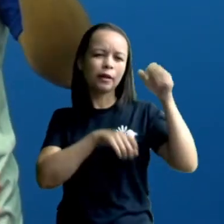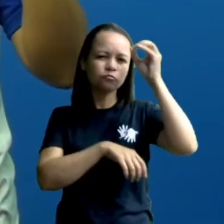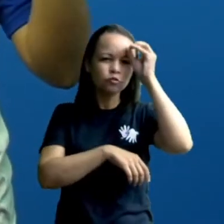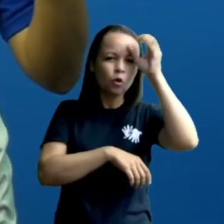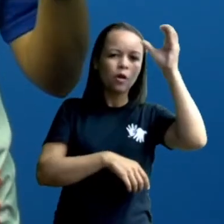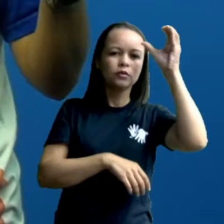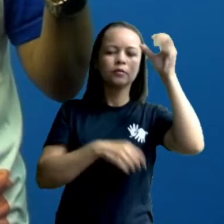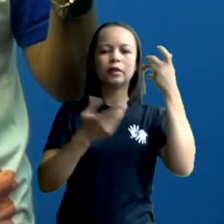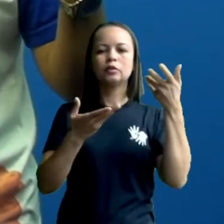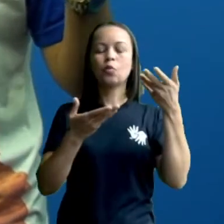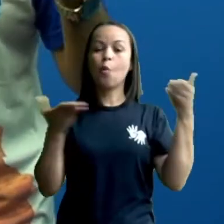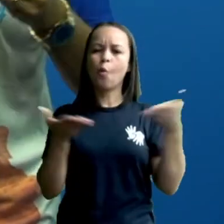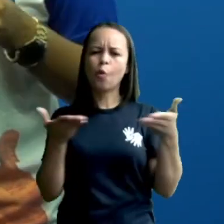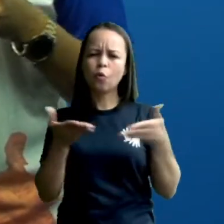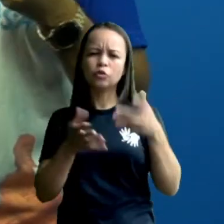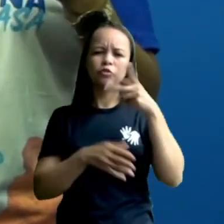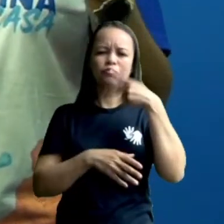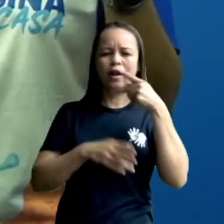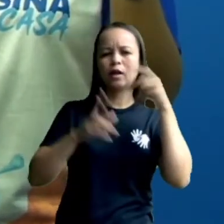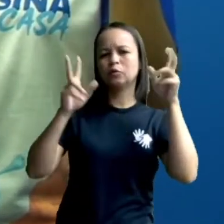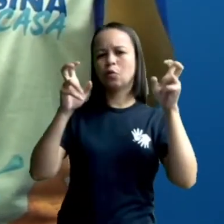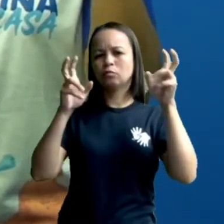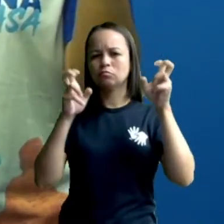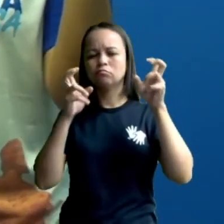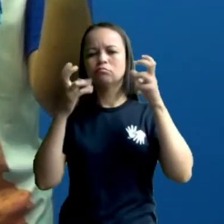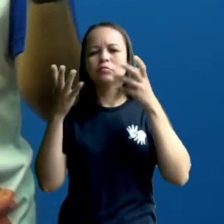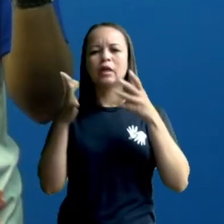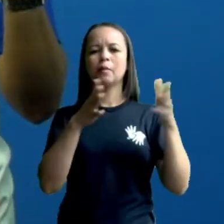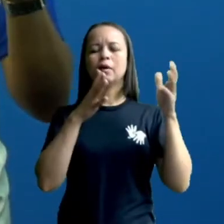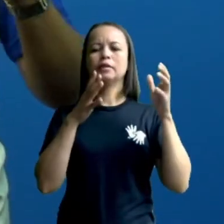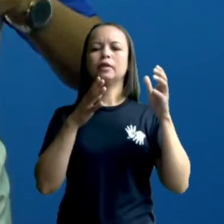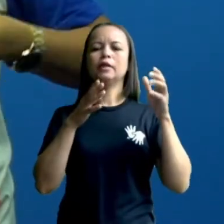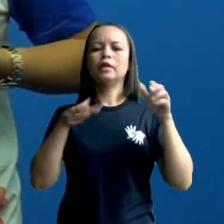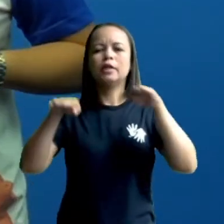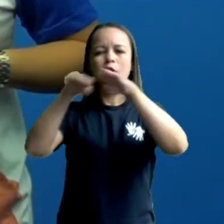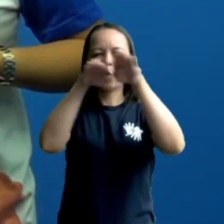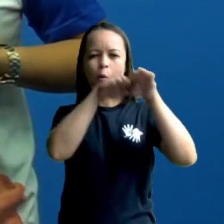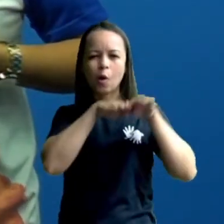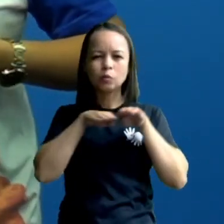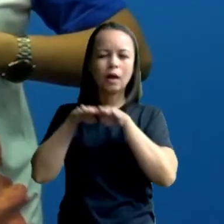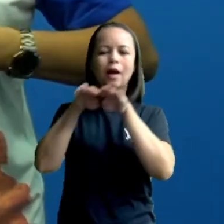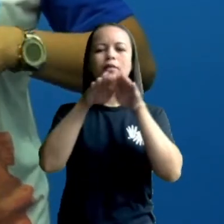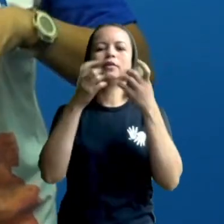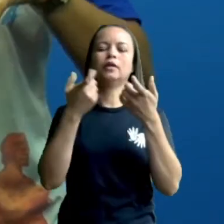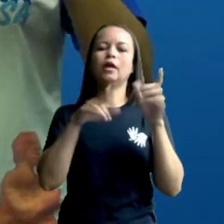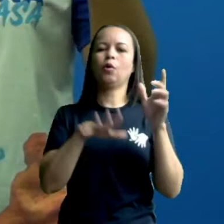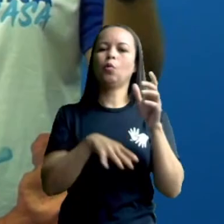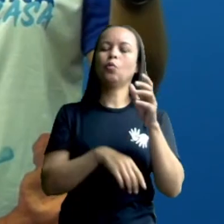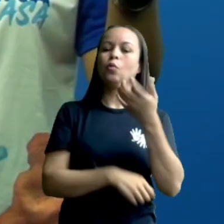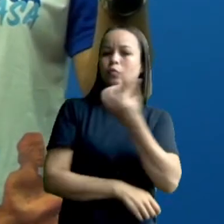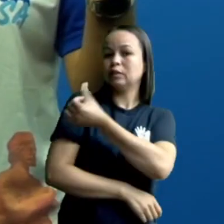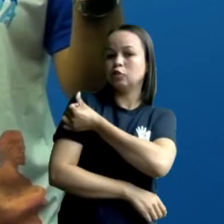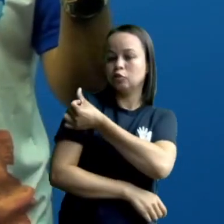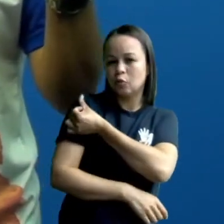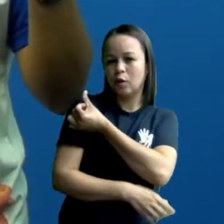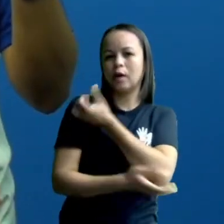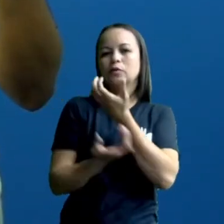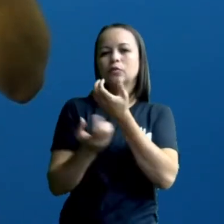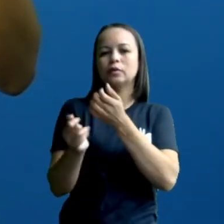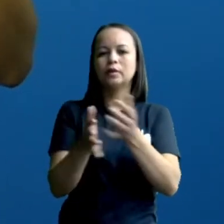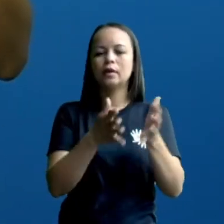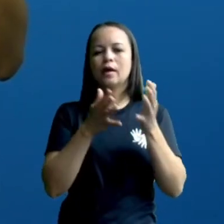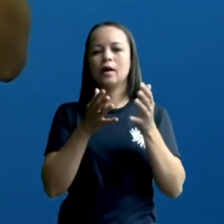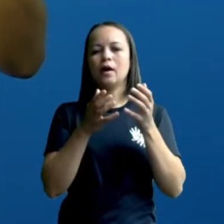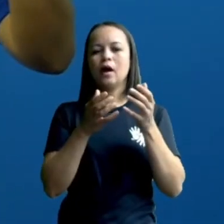sobre igualdades, um conteúdo que é lá do 6º ano do ensino fundamental, né? Trabalhar a ideia